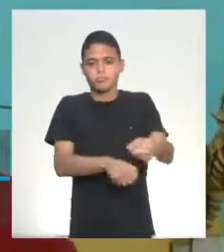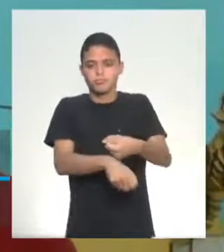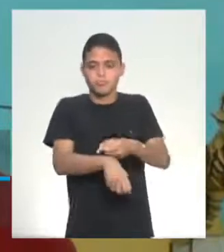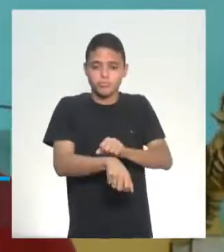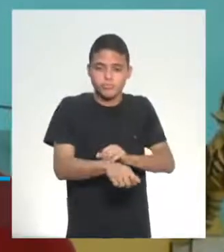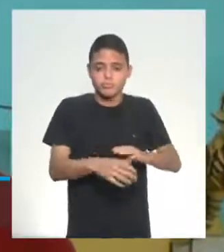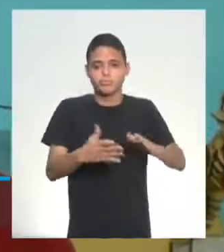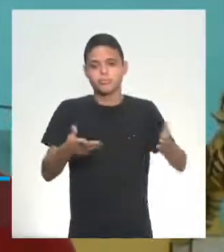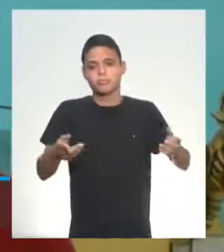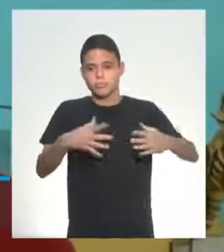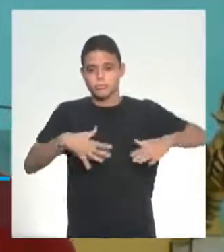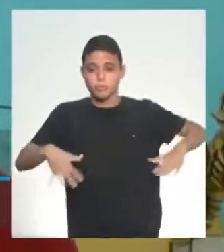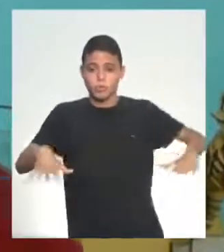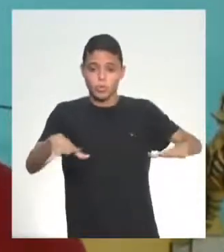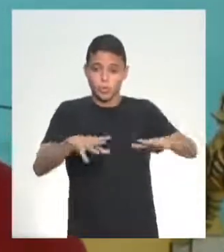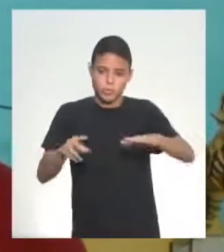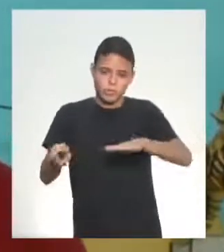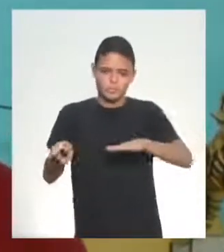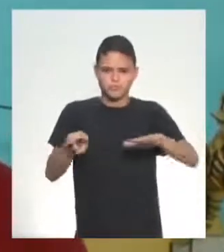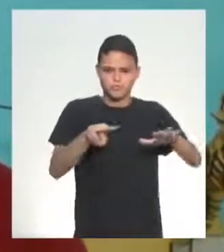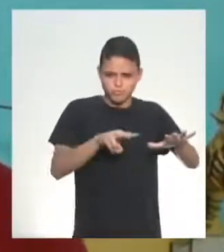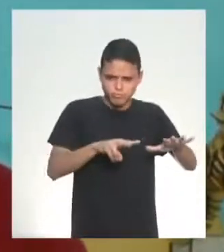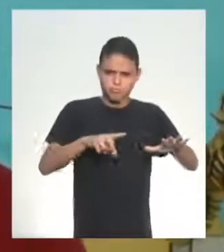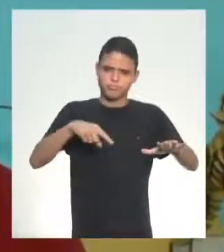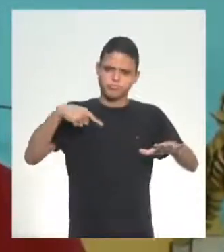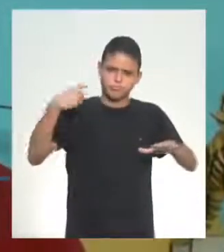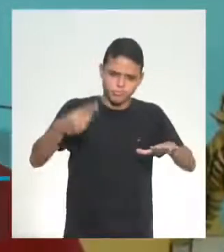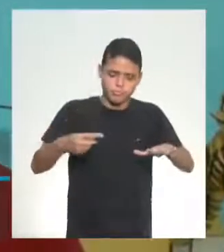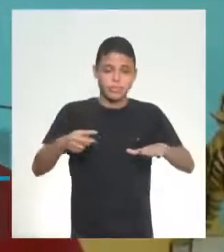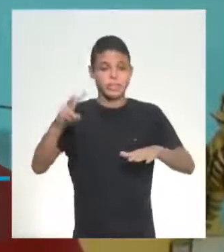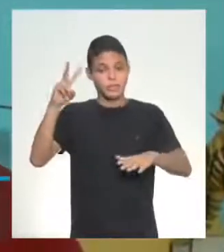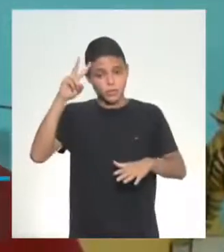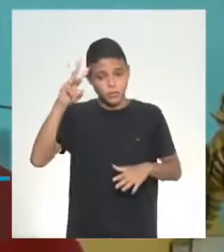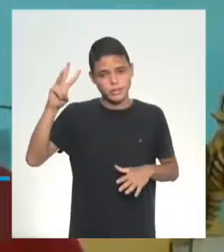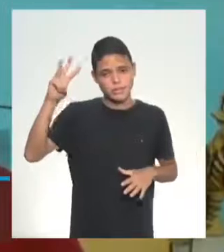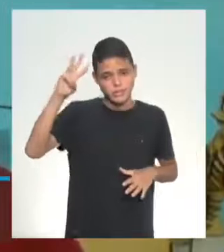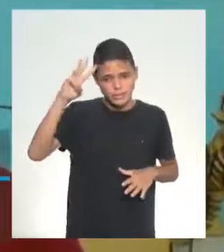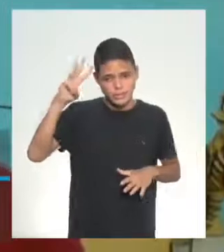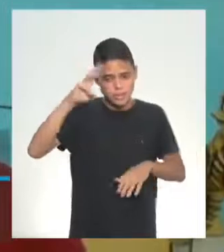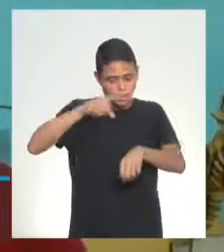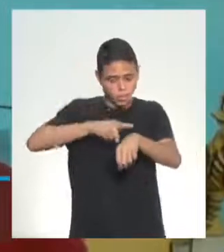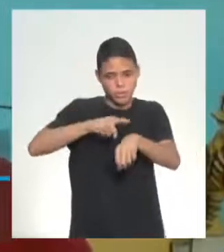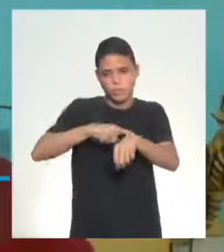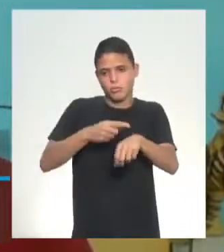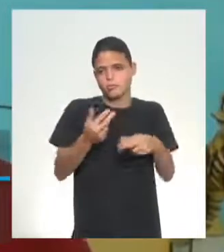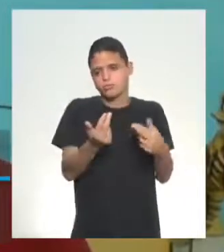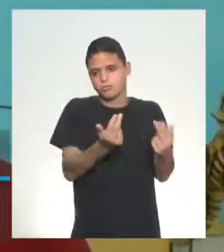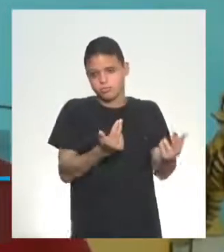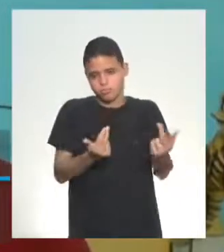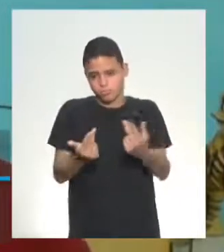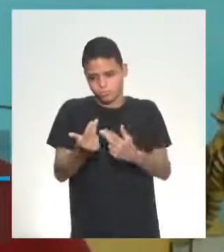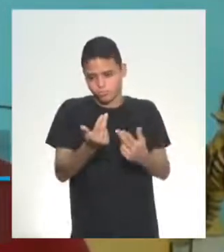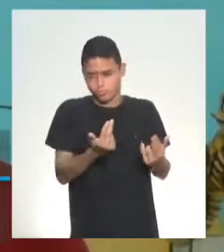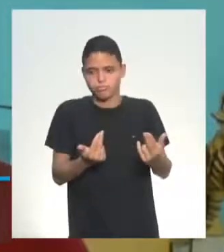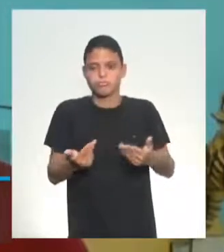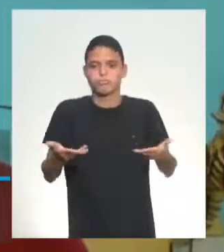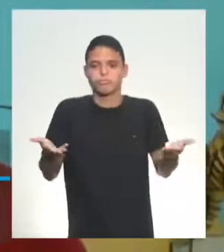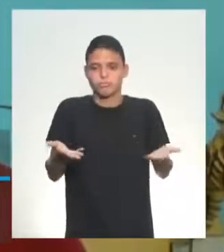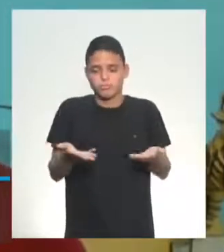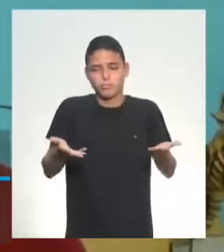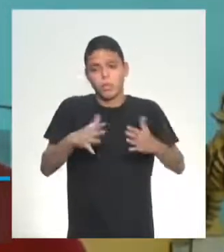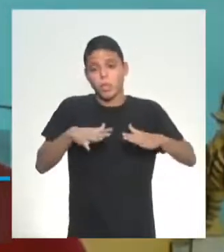audiência. Semanalmente a gente tem ido ao ar toda segunda e terça-feira nesse horário e todo mundo